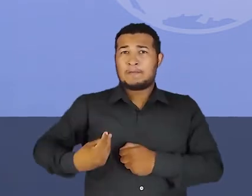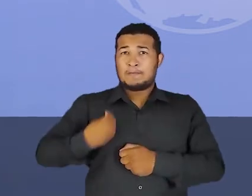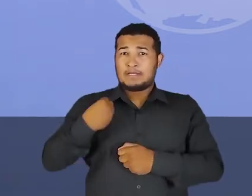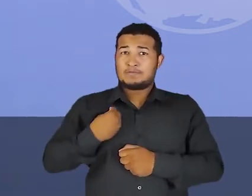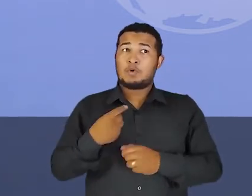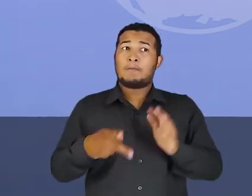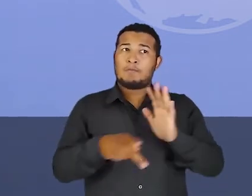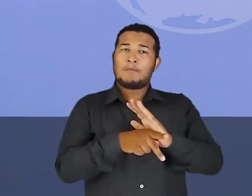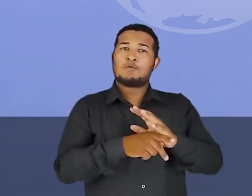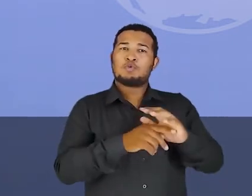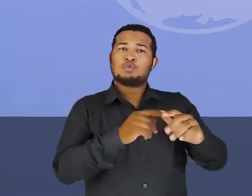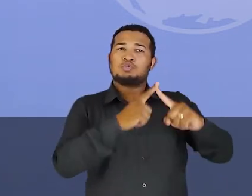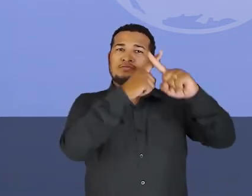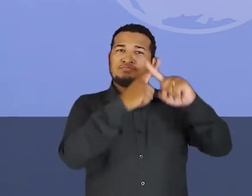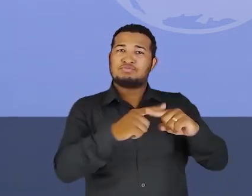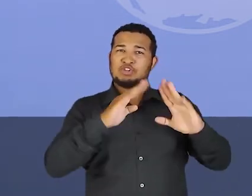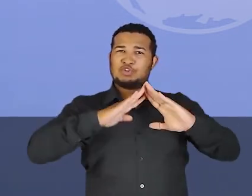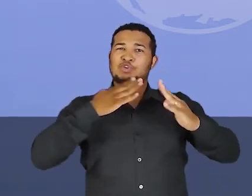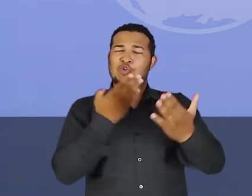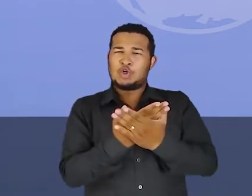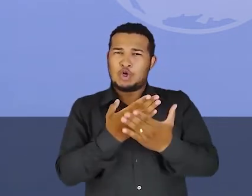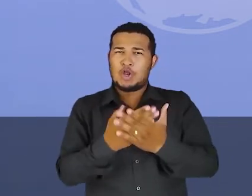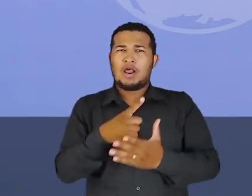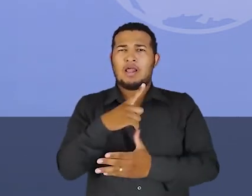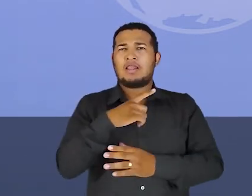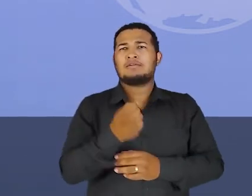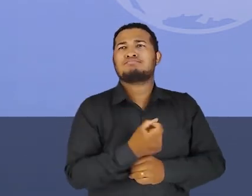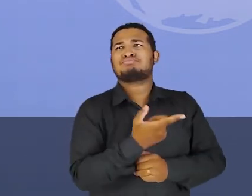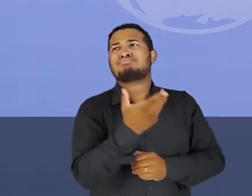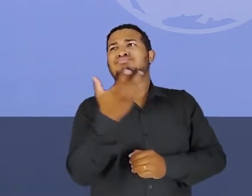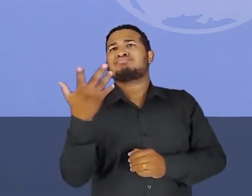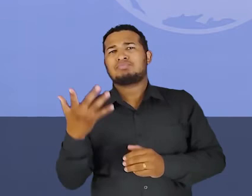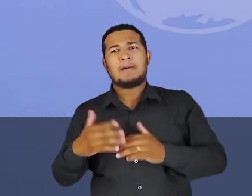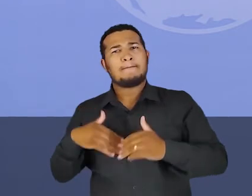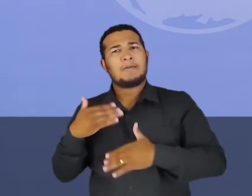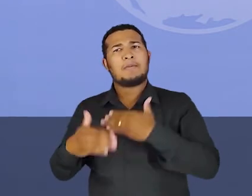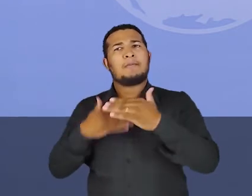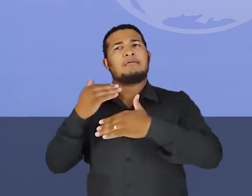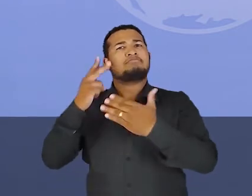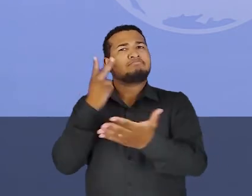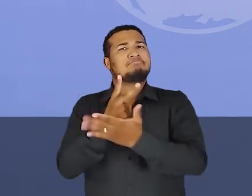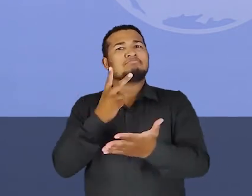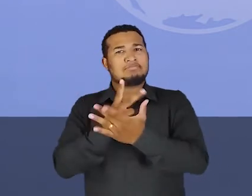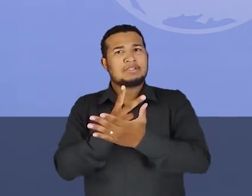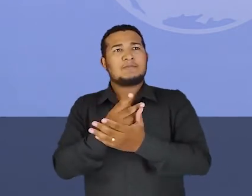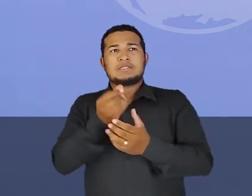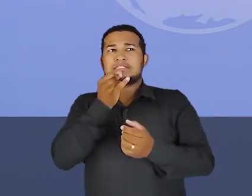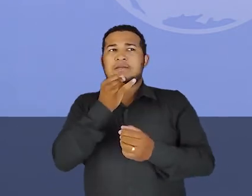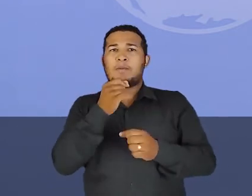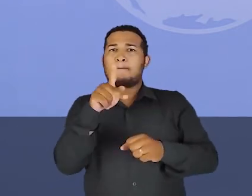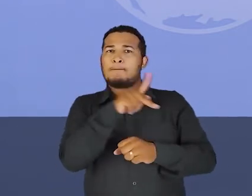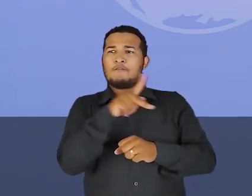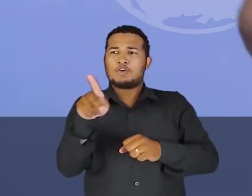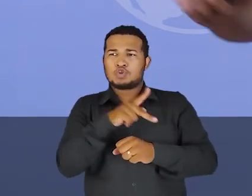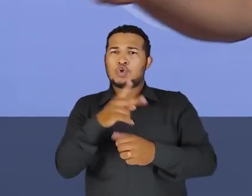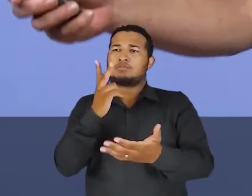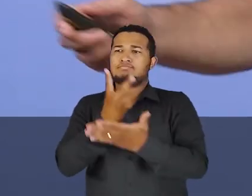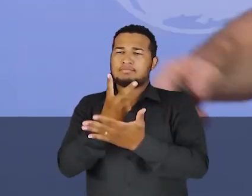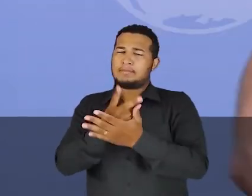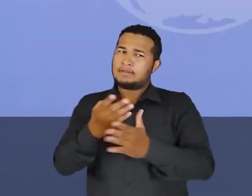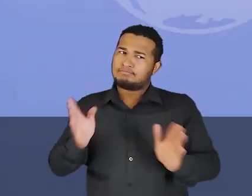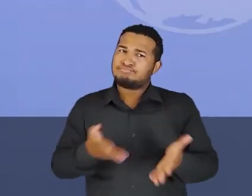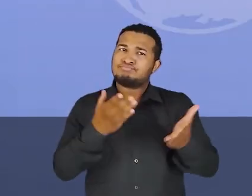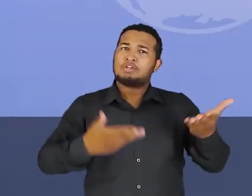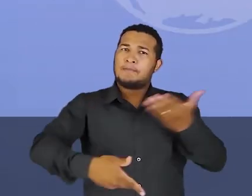jogos escolares, teve todo um trabalho, um processo, foi sempre impulsionada pelo professor e ela conseguiu